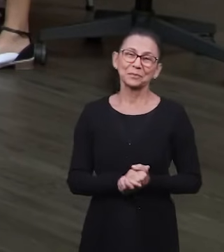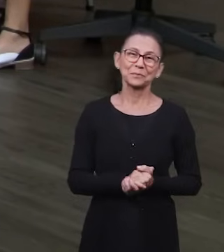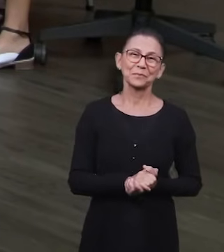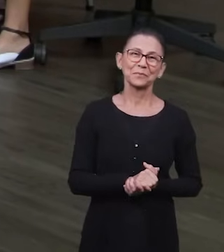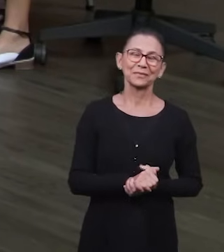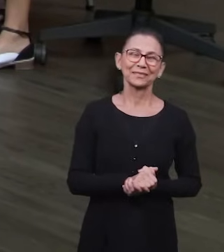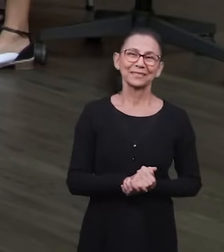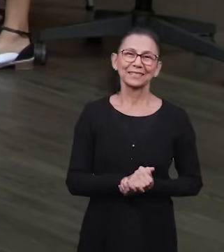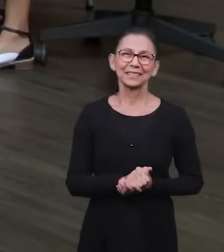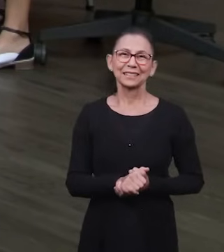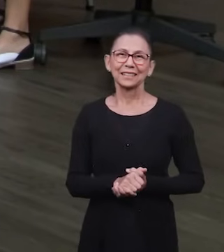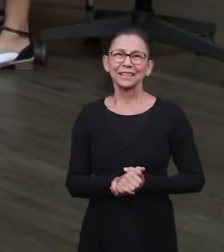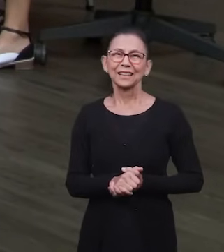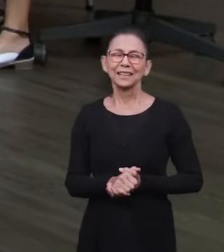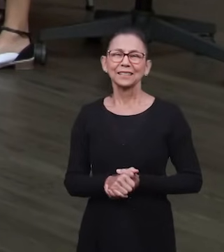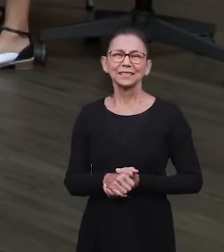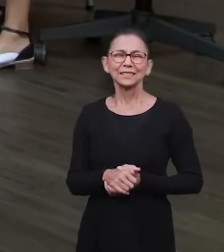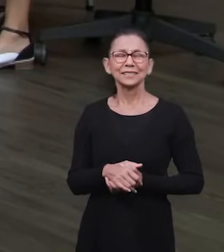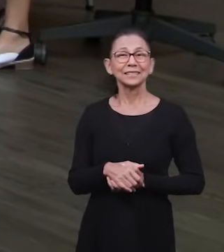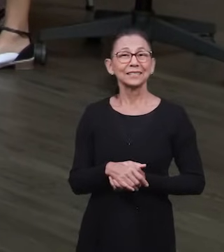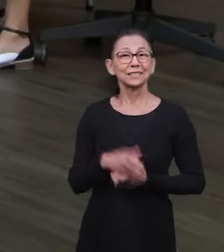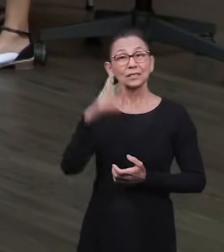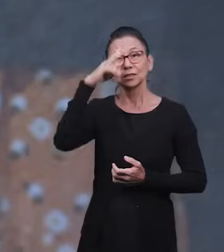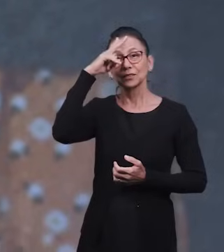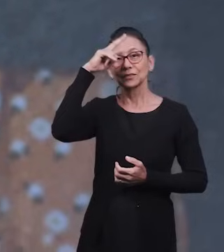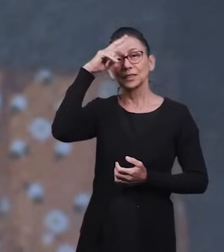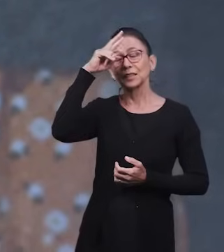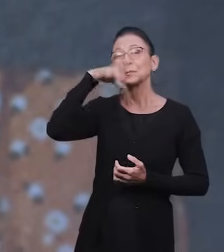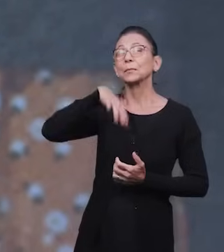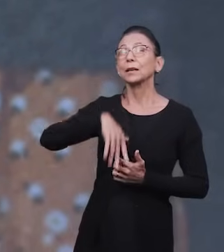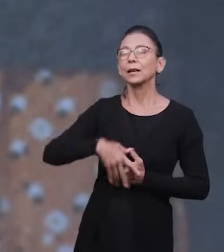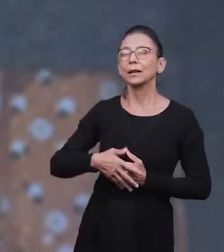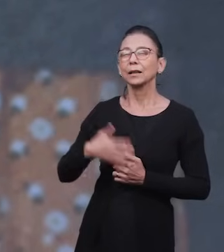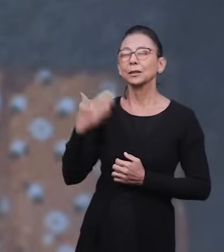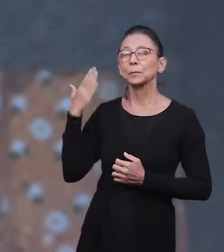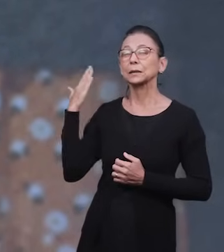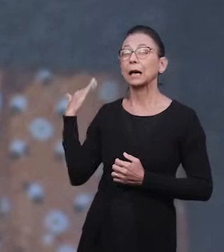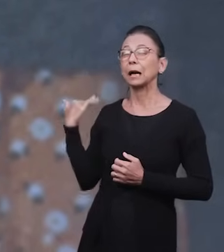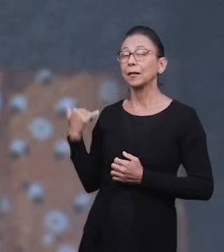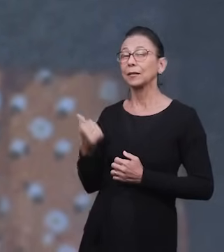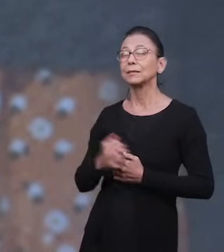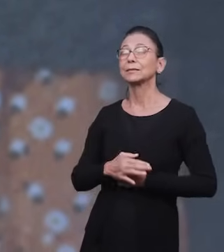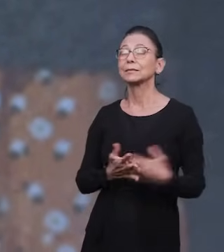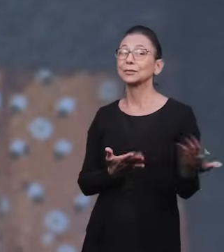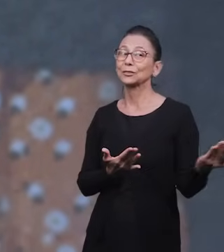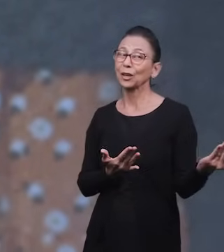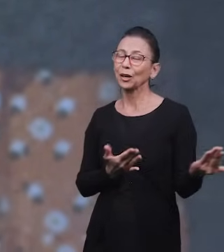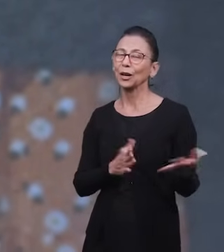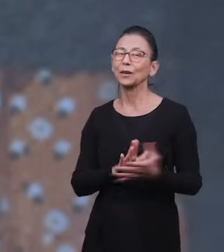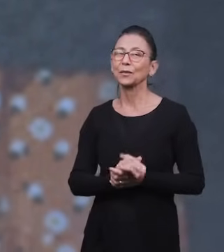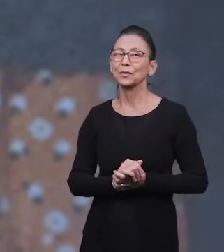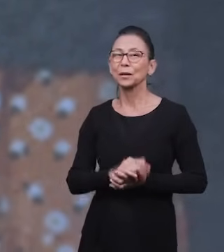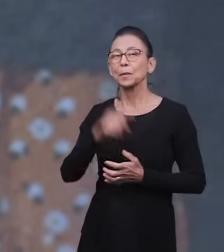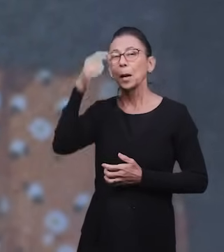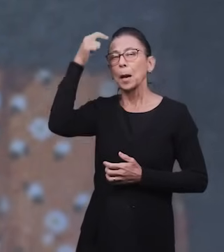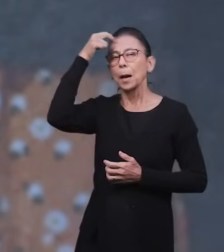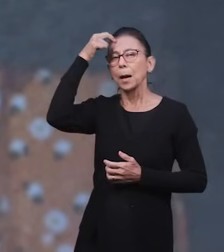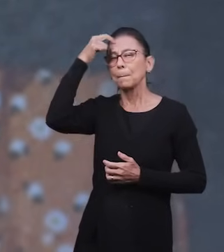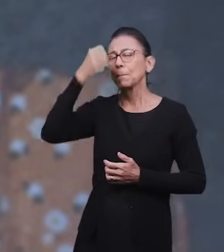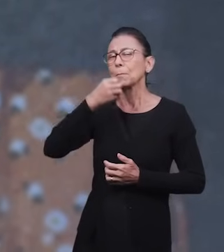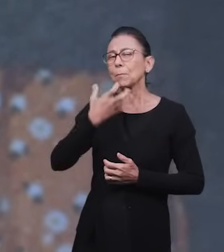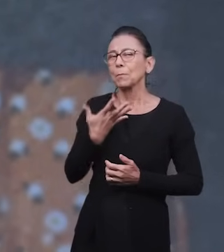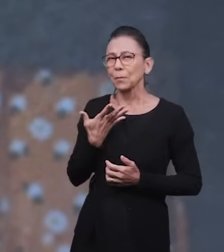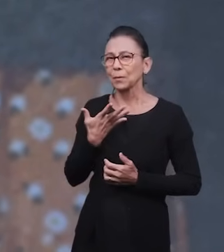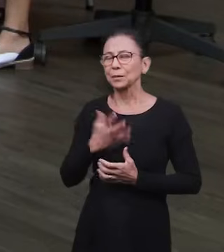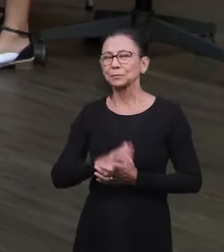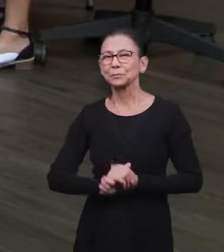com certeza. Para mim, o simples fato de lembrar já é um bom indício de que minha memória está boa. Sim, certo? sim. Mas, Andréia, quem são os jovens que